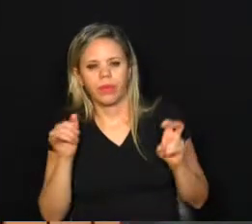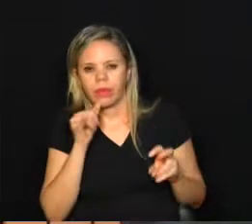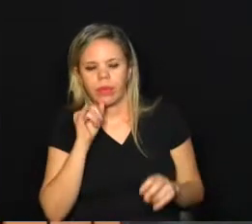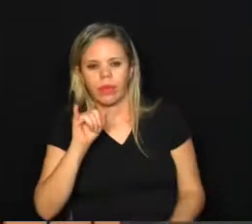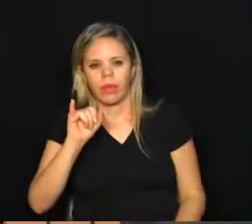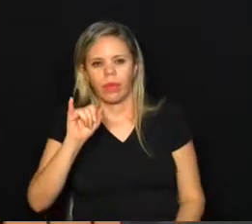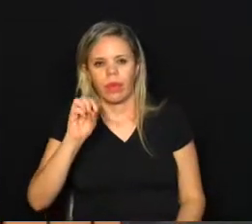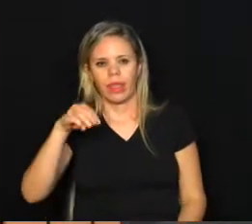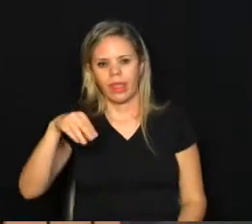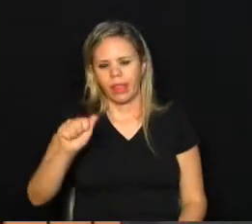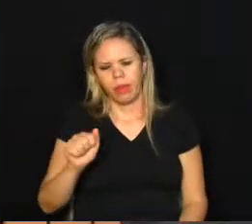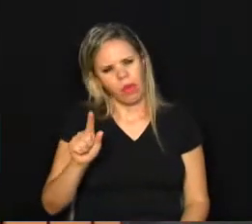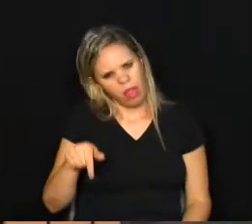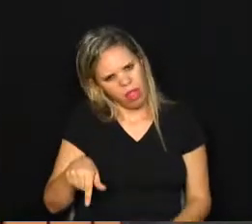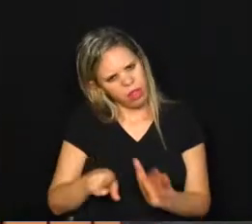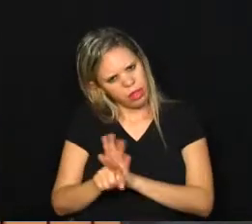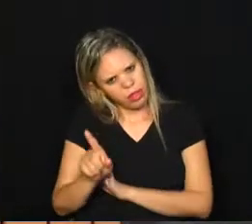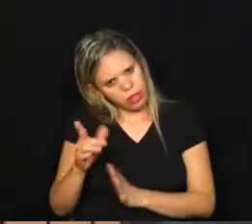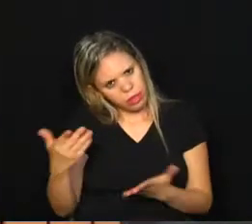né? Ela